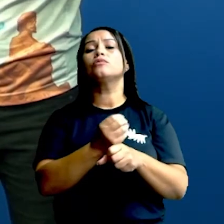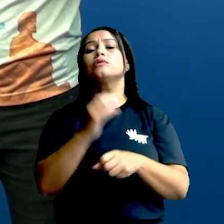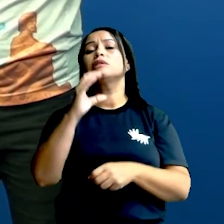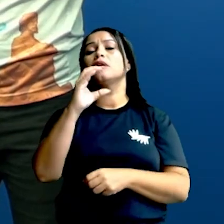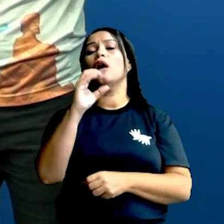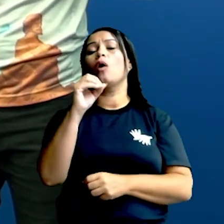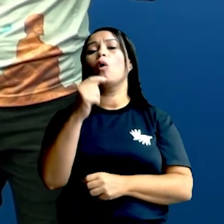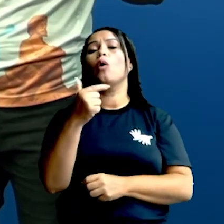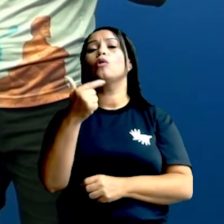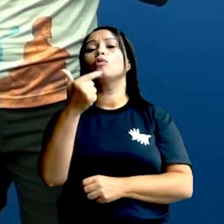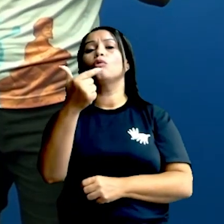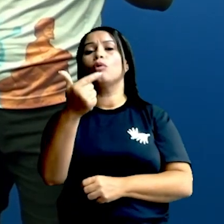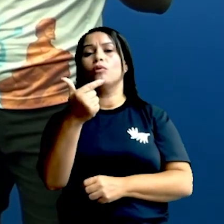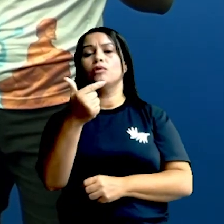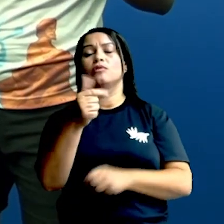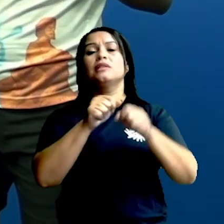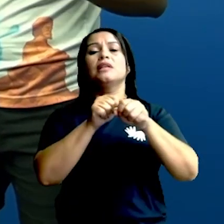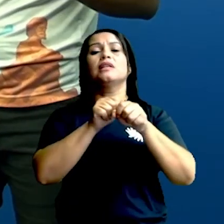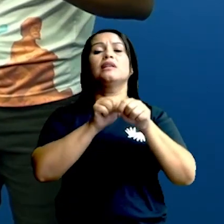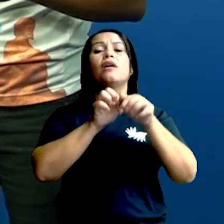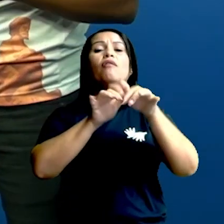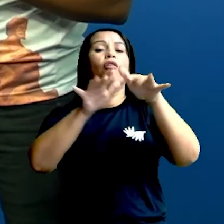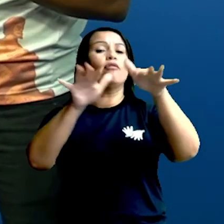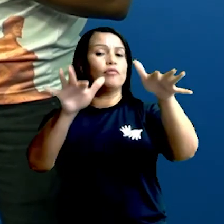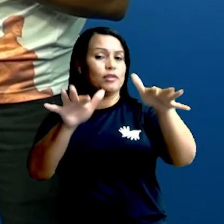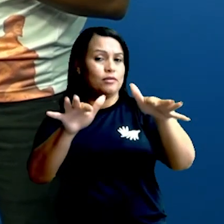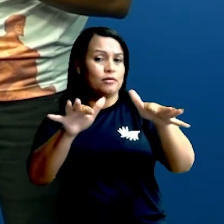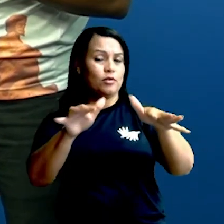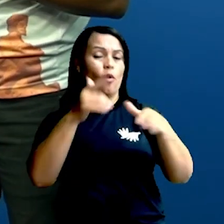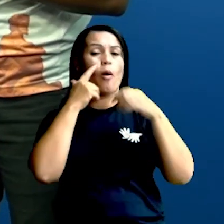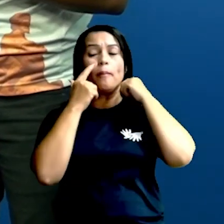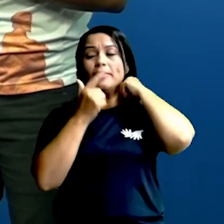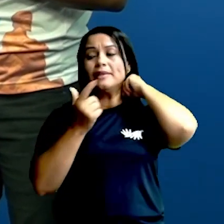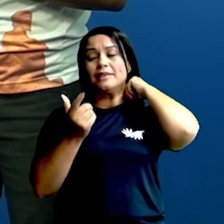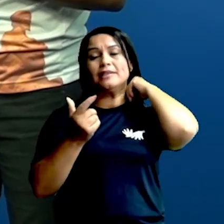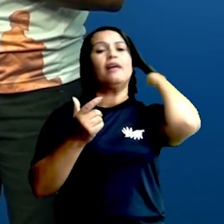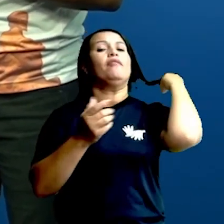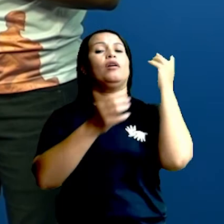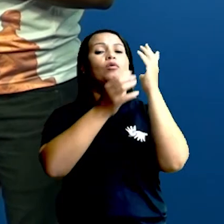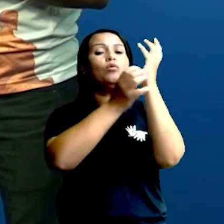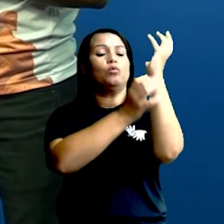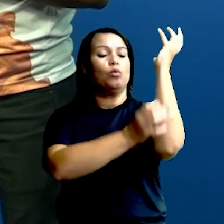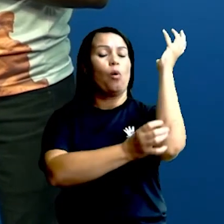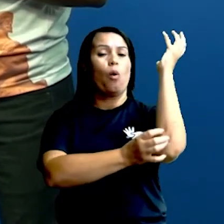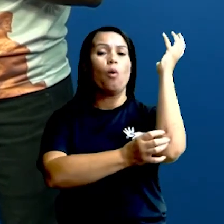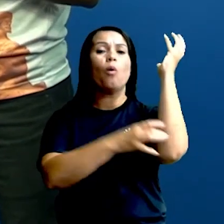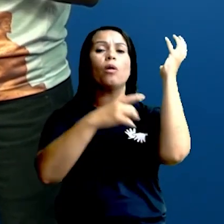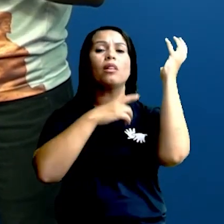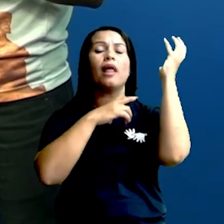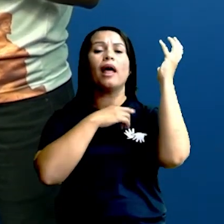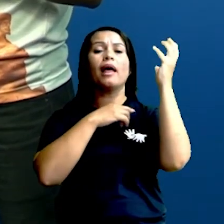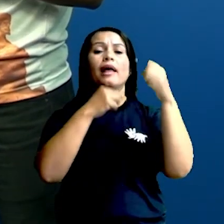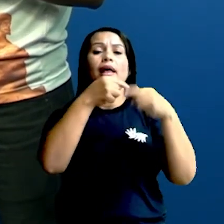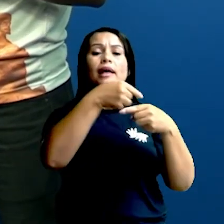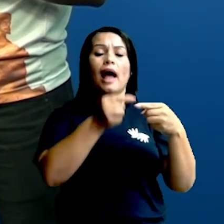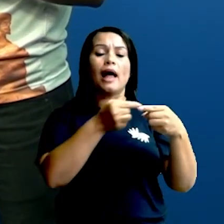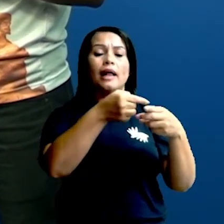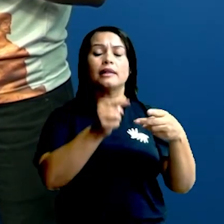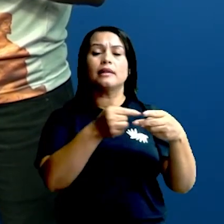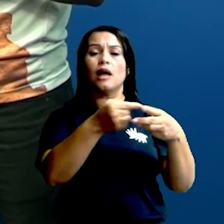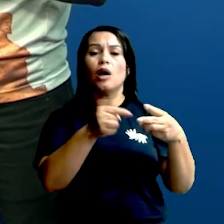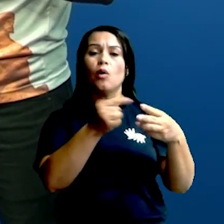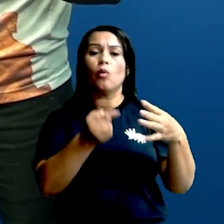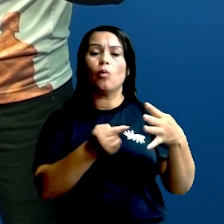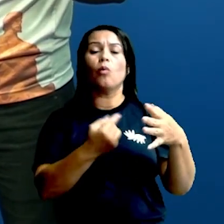ser devolvidos ao meio ambiente. Imagina aqui no tronco dessa árvore, cada anel desse são um ano em que ela viveu